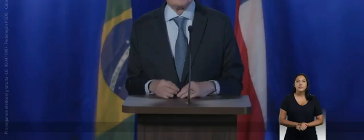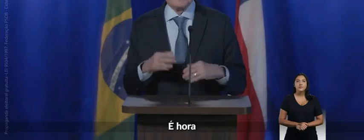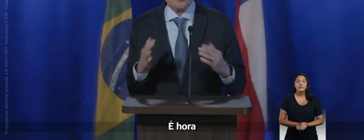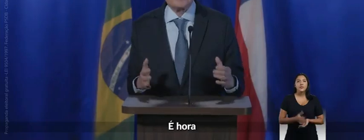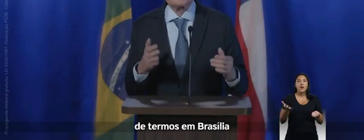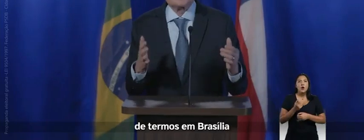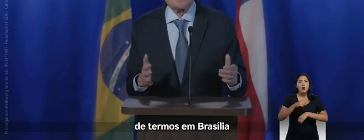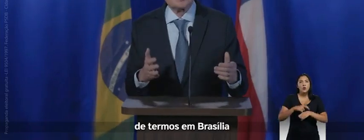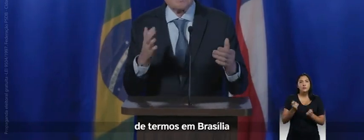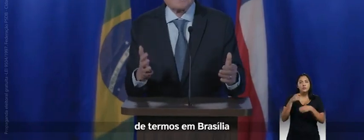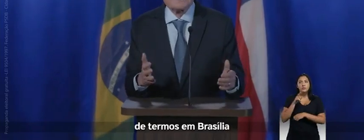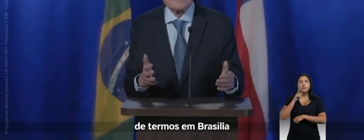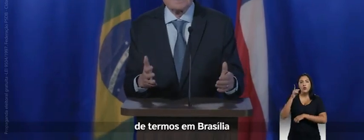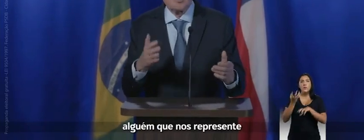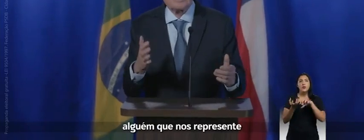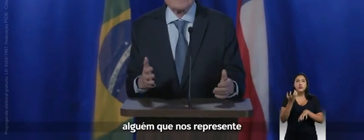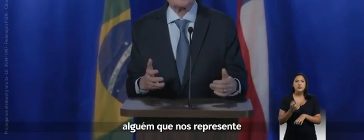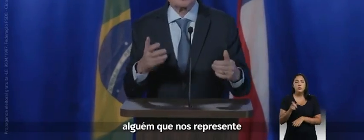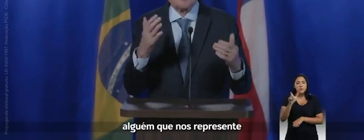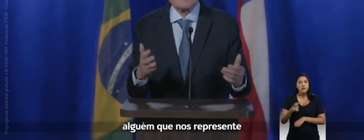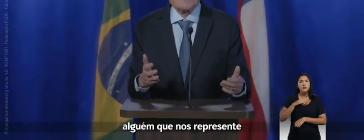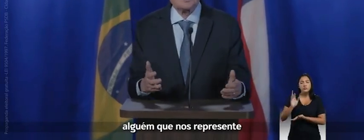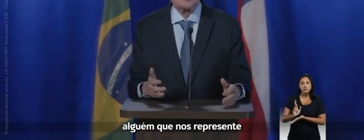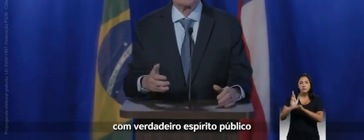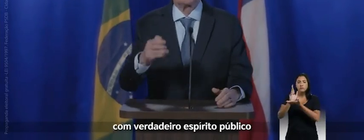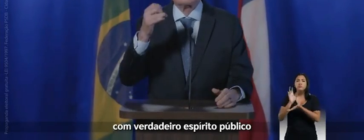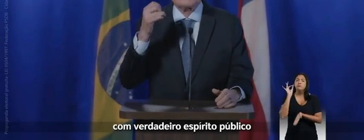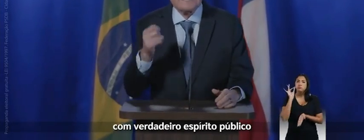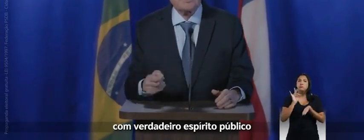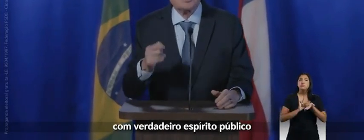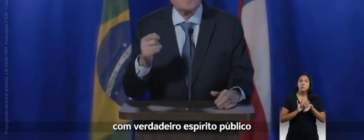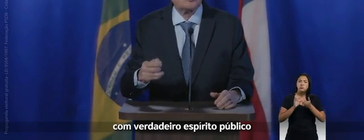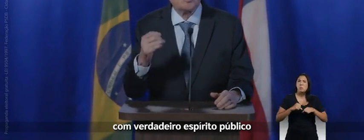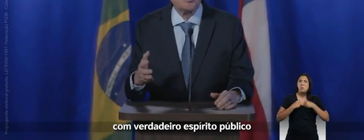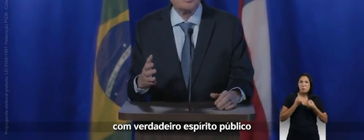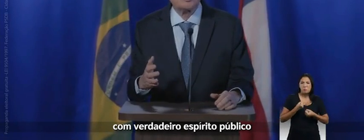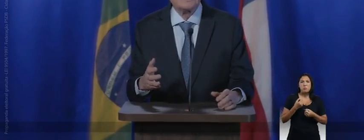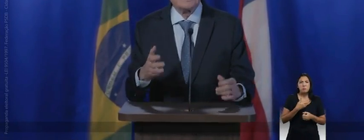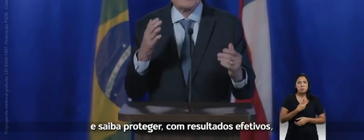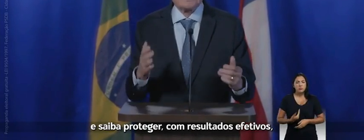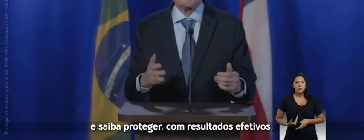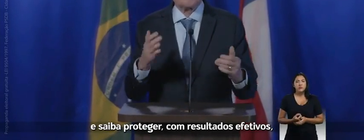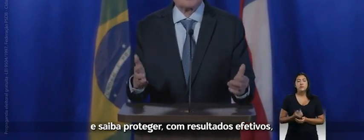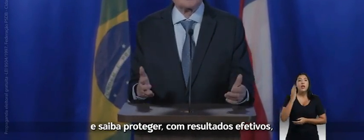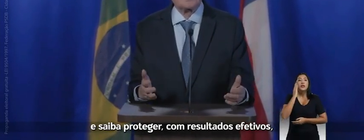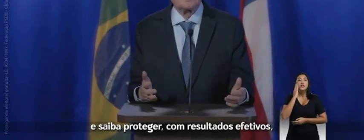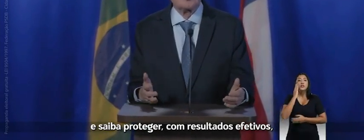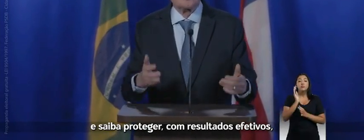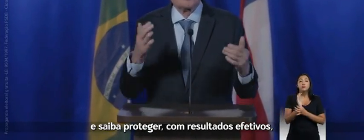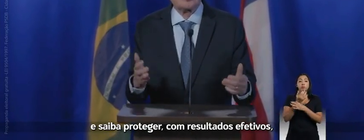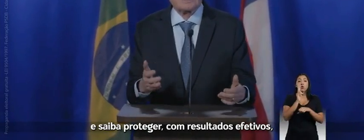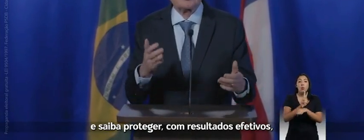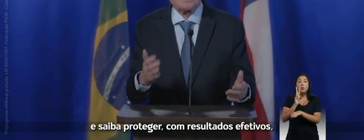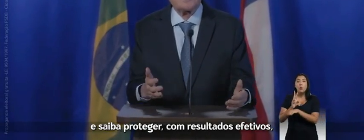É hora de termos em Brasília alguém que nos represente com verdadeiro espírito público e saiba proteger